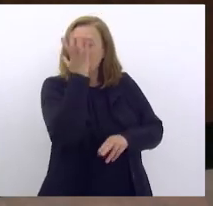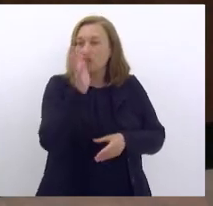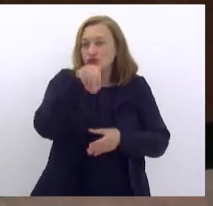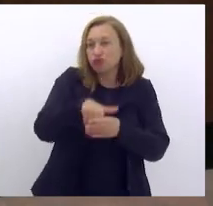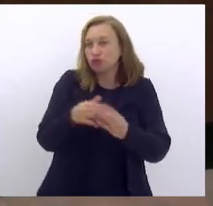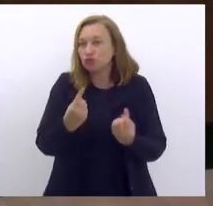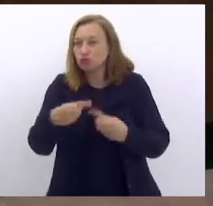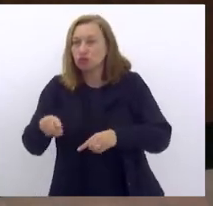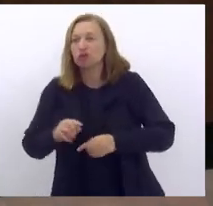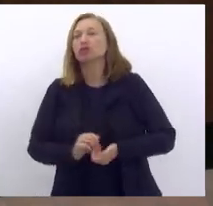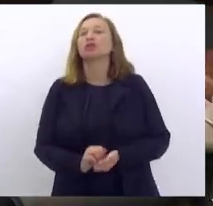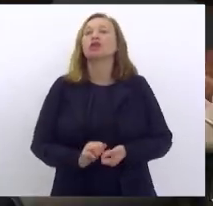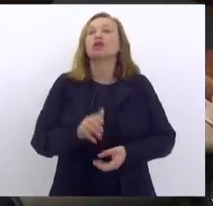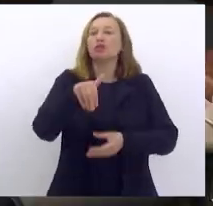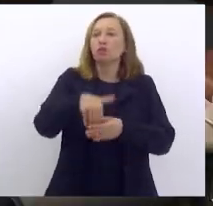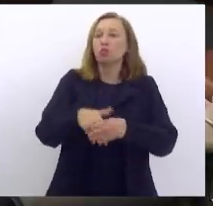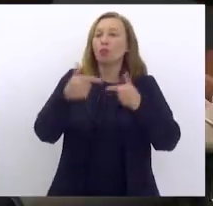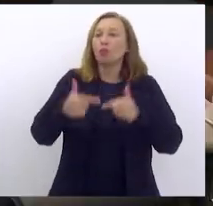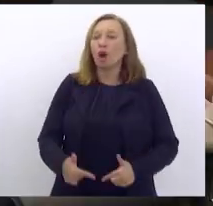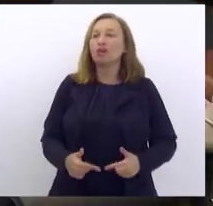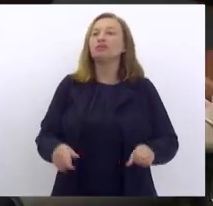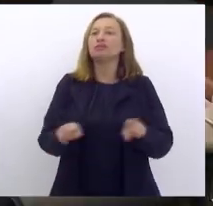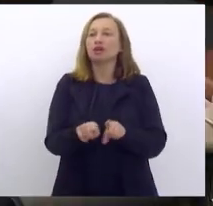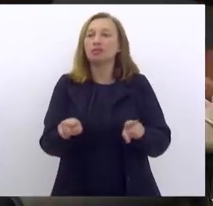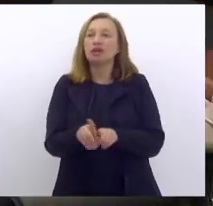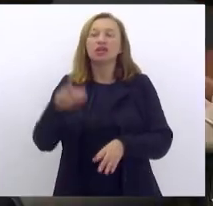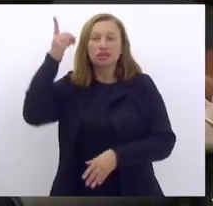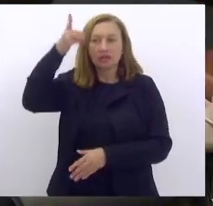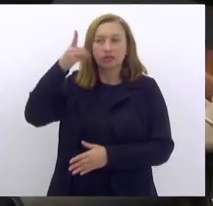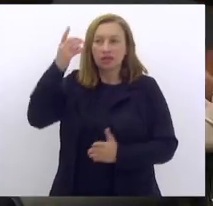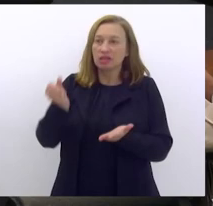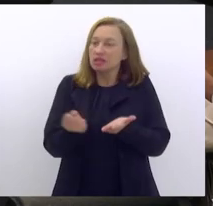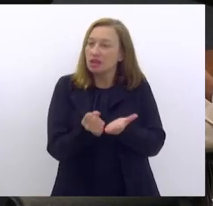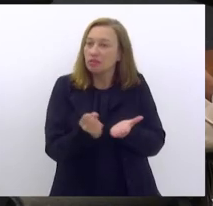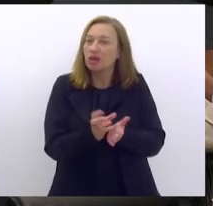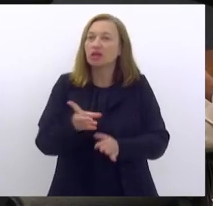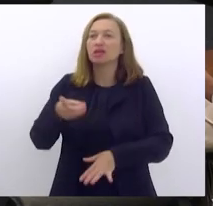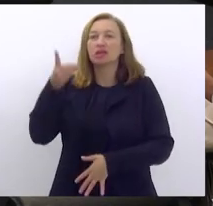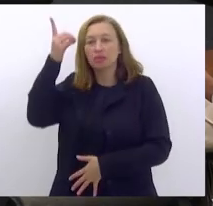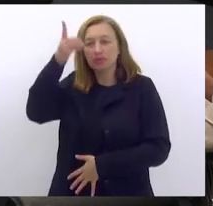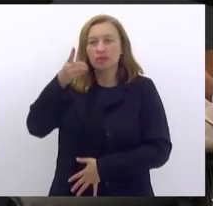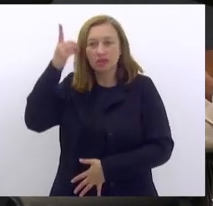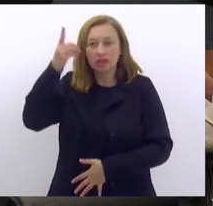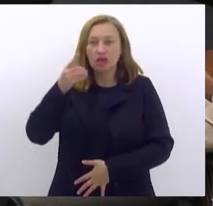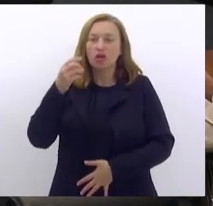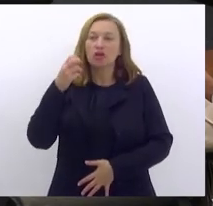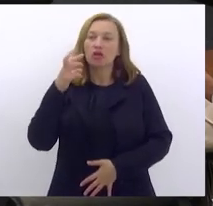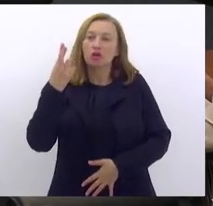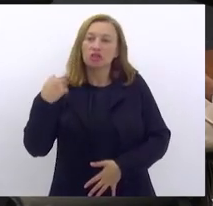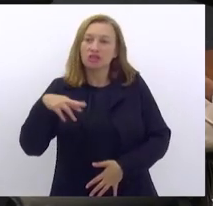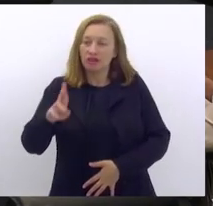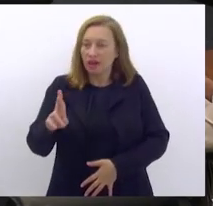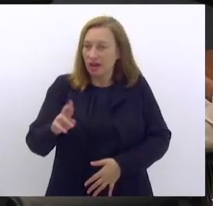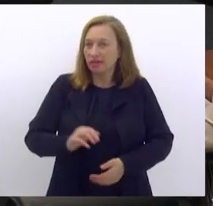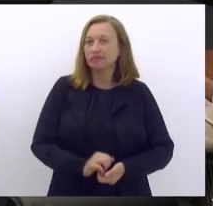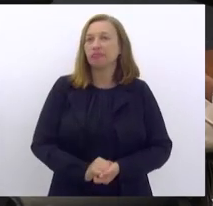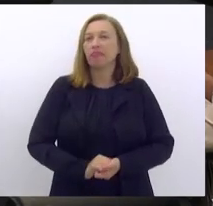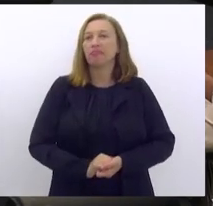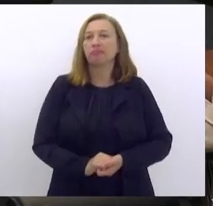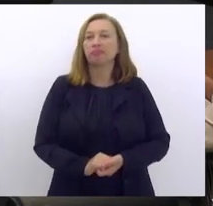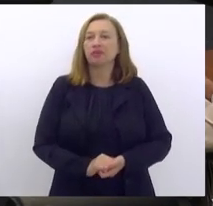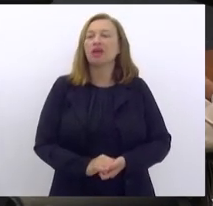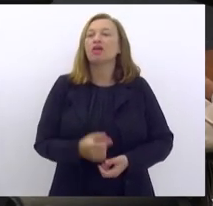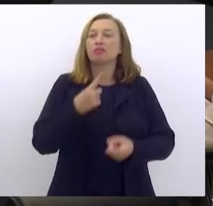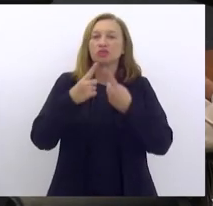contrário. Abstenção também do nosso nobre deputado Samuel Malafaia e do nosso deputado Rosenberg Reis.